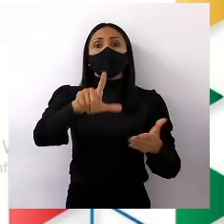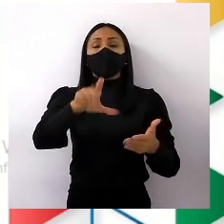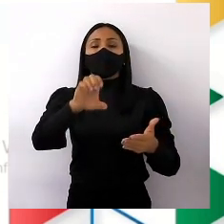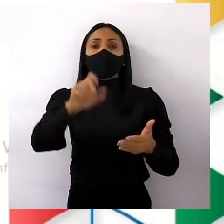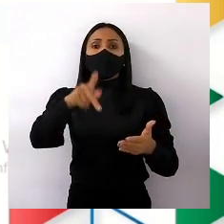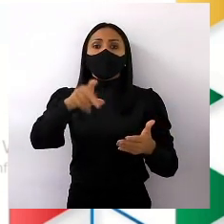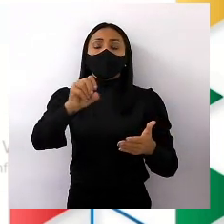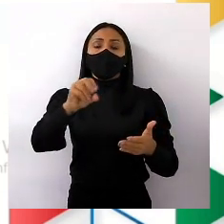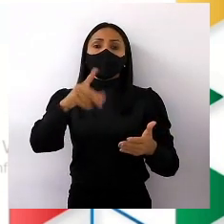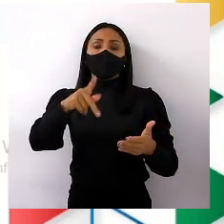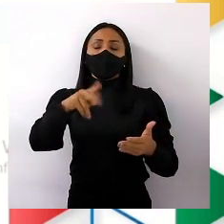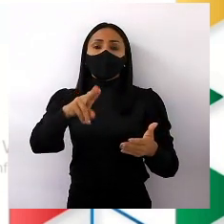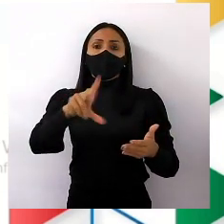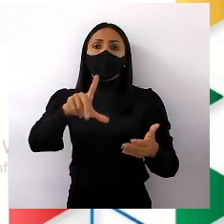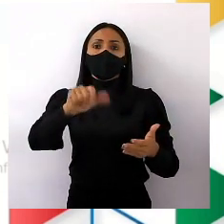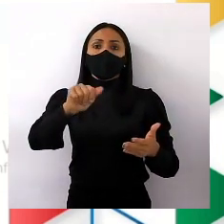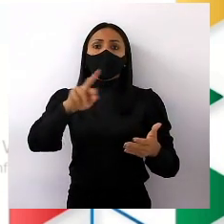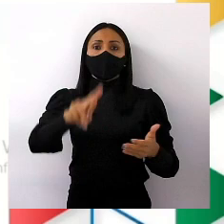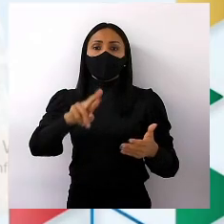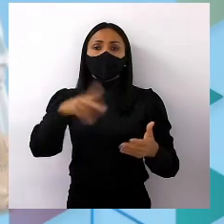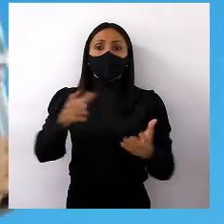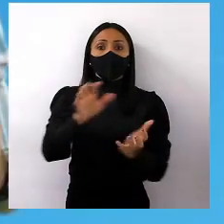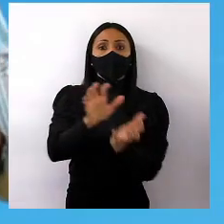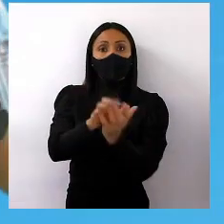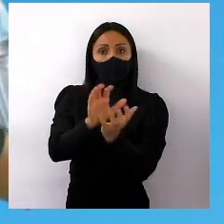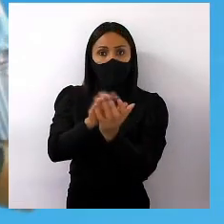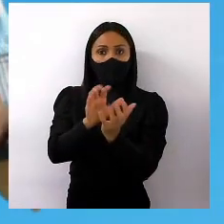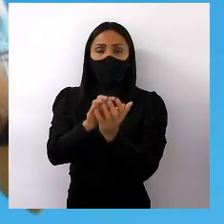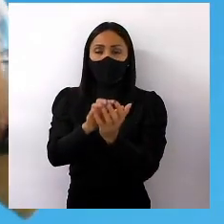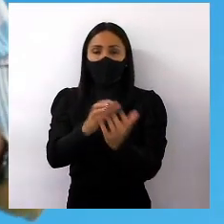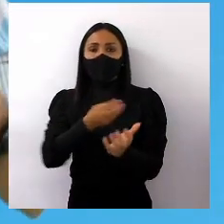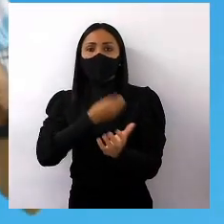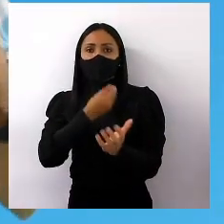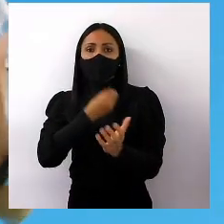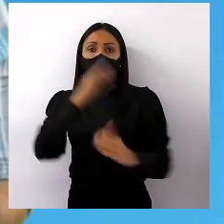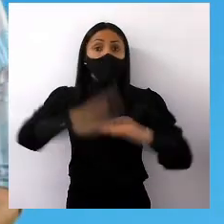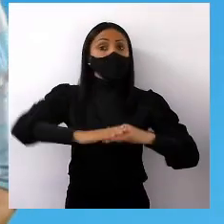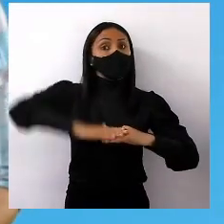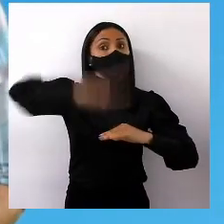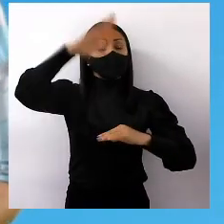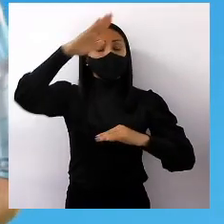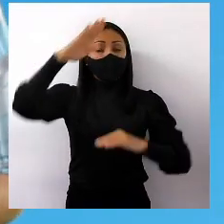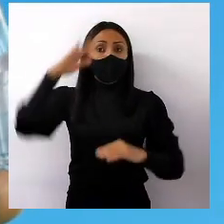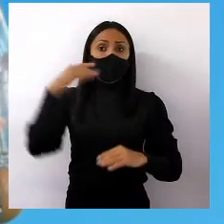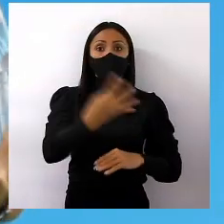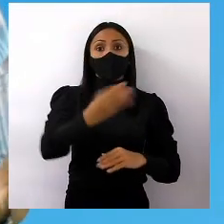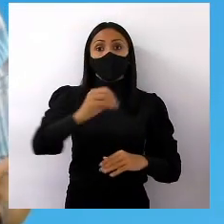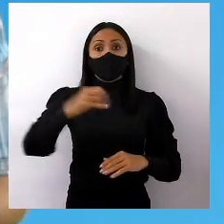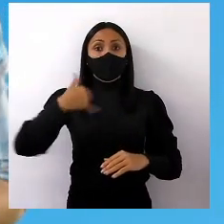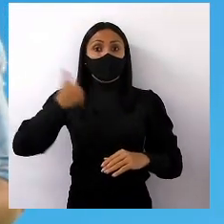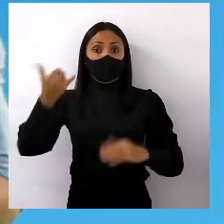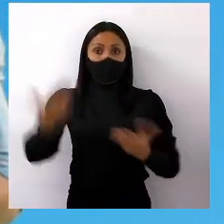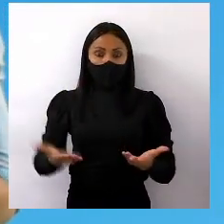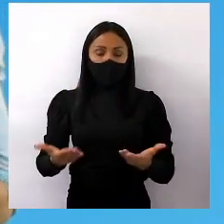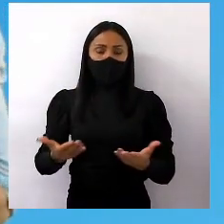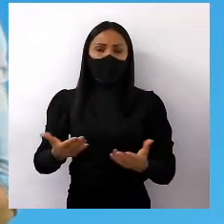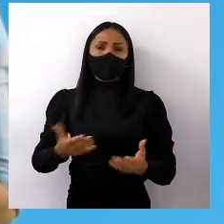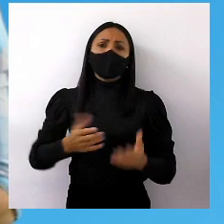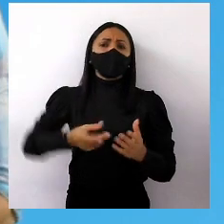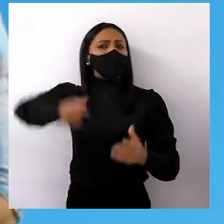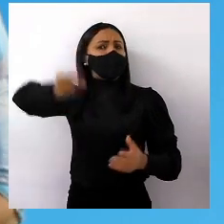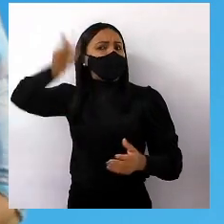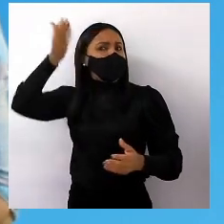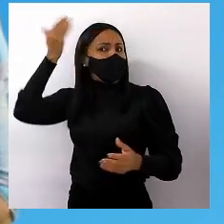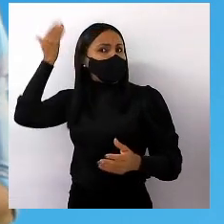Recife, que é esse grupo multiartístico que existe há mais de 40 anos, talvez o grupo mais antigo